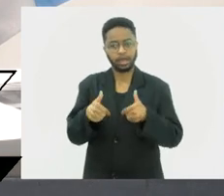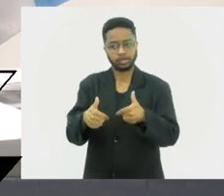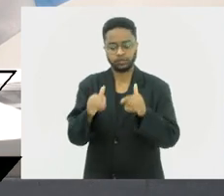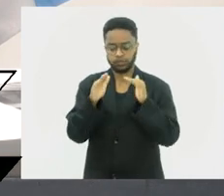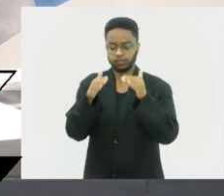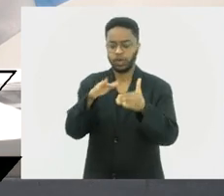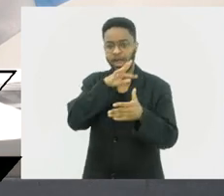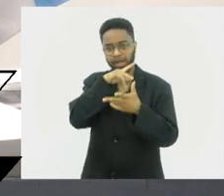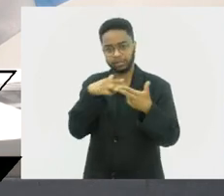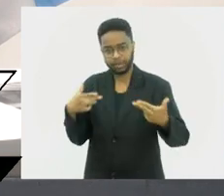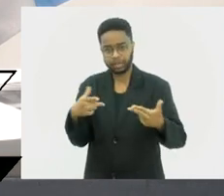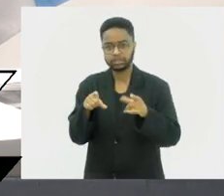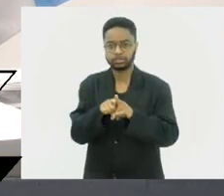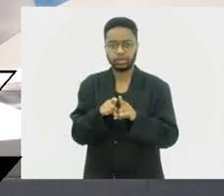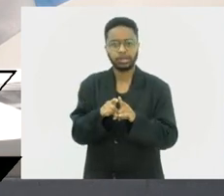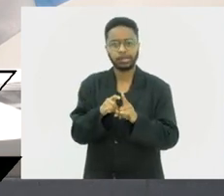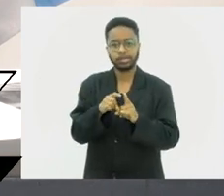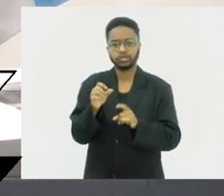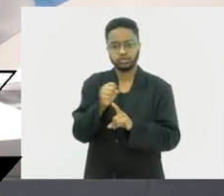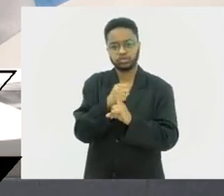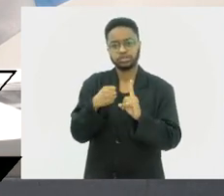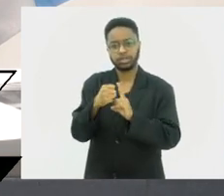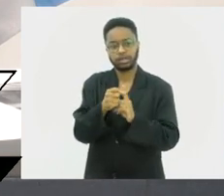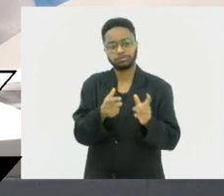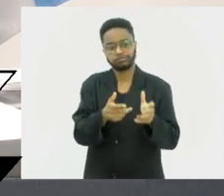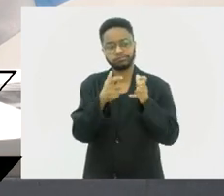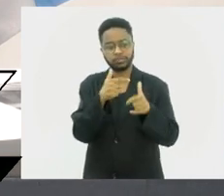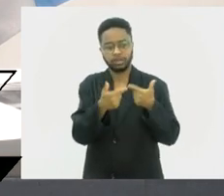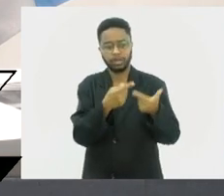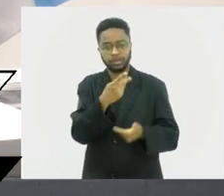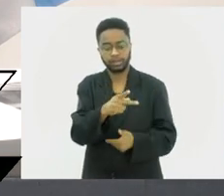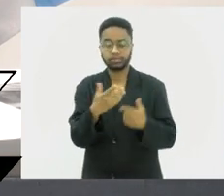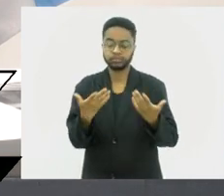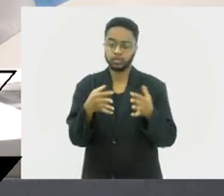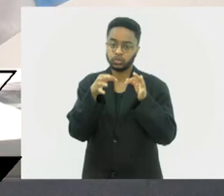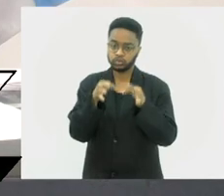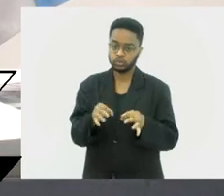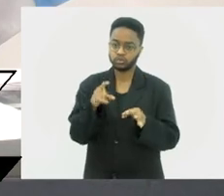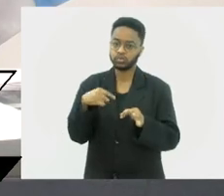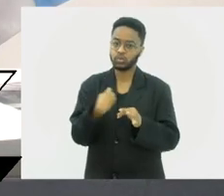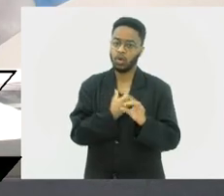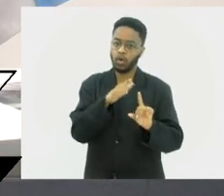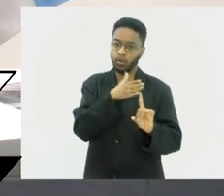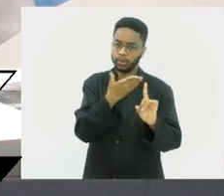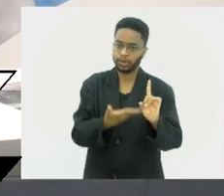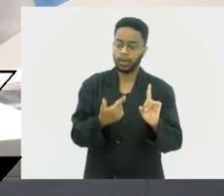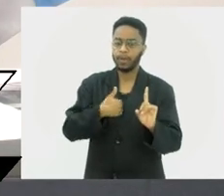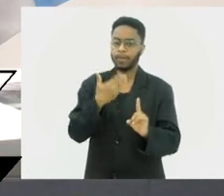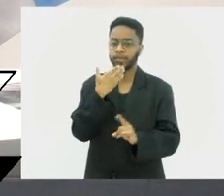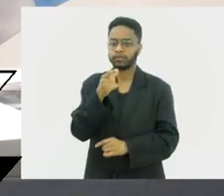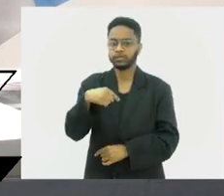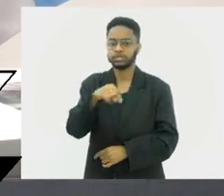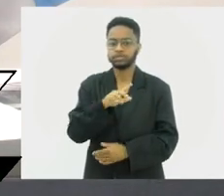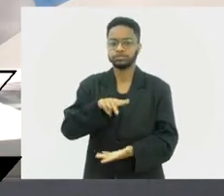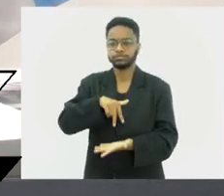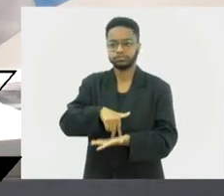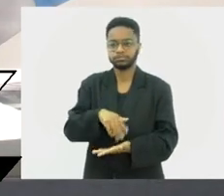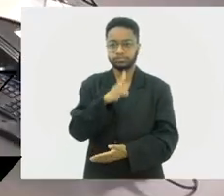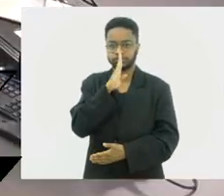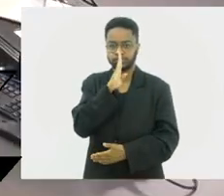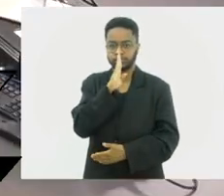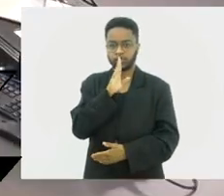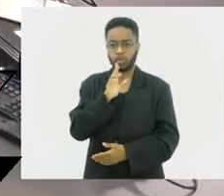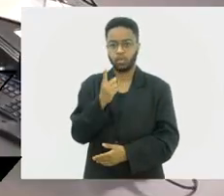animal reconhecida pela sociedade. Então, nada mais justo do que essa homenagem. Peço a que todos fiquem em posição de respeito para um minuto de